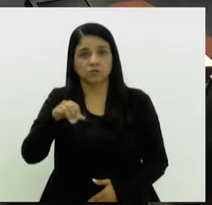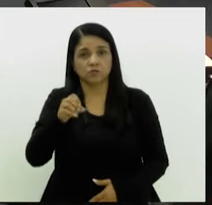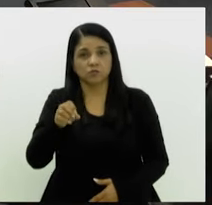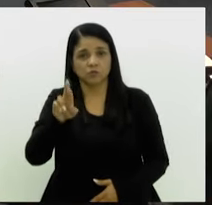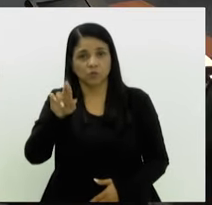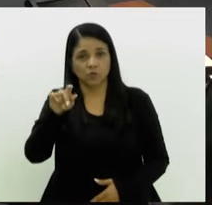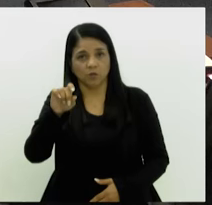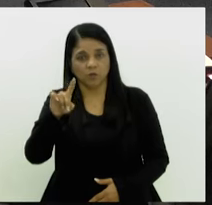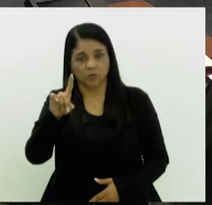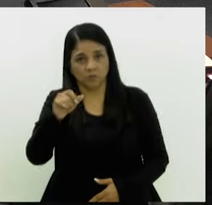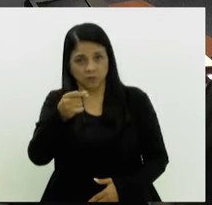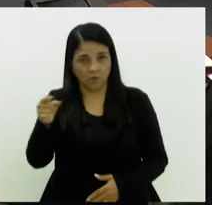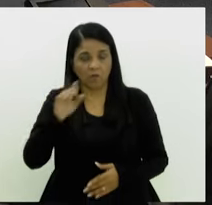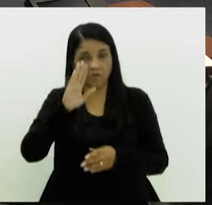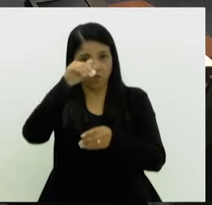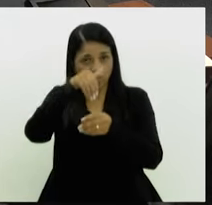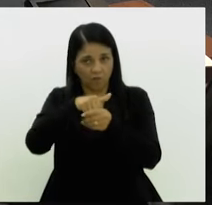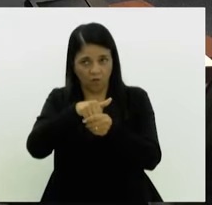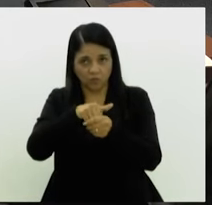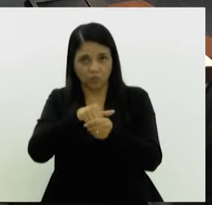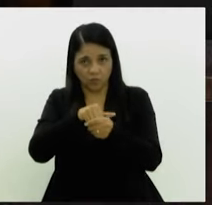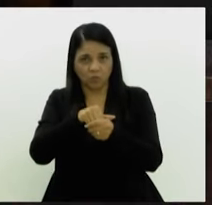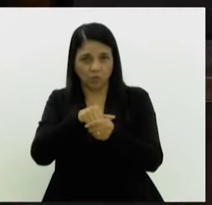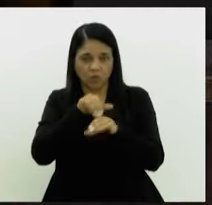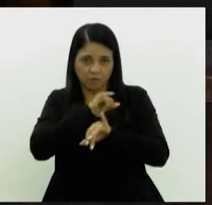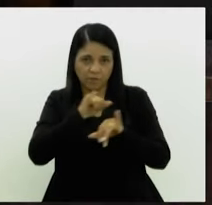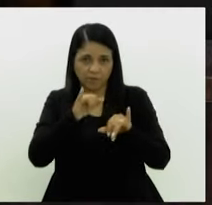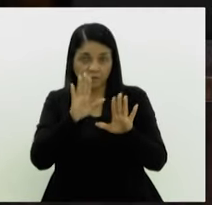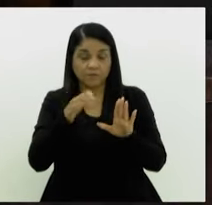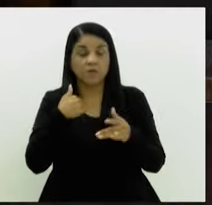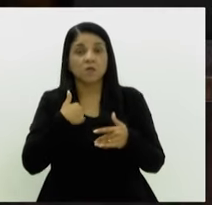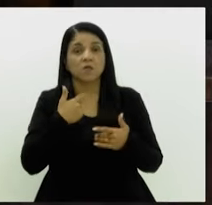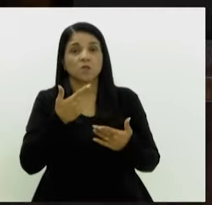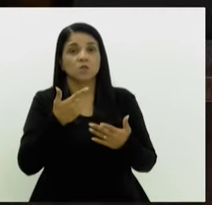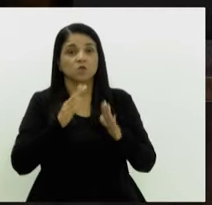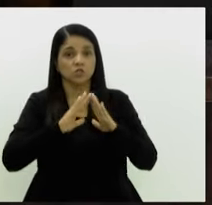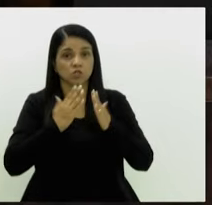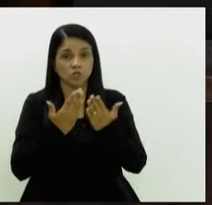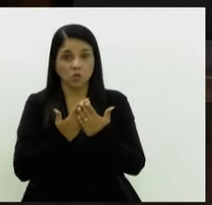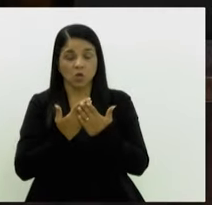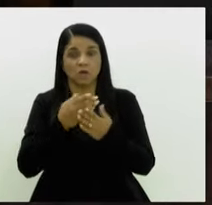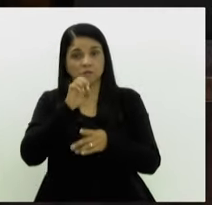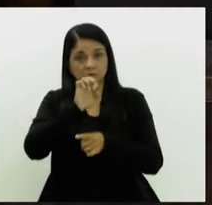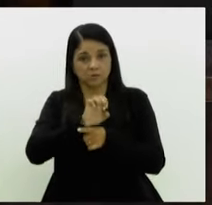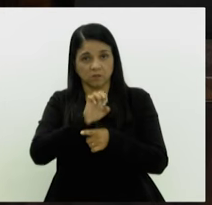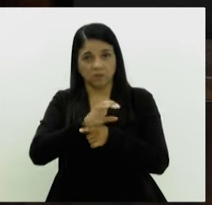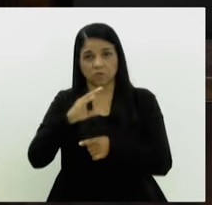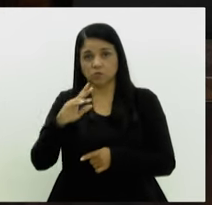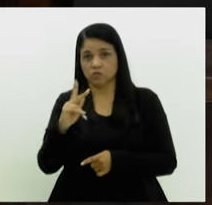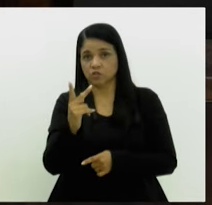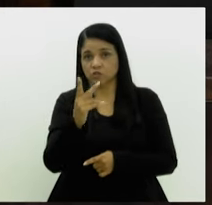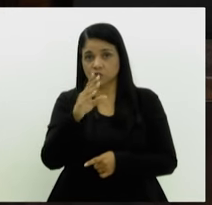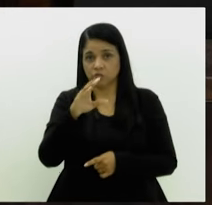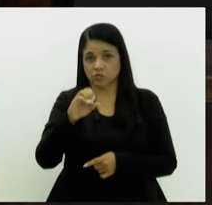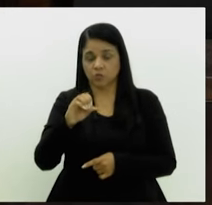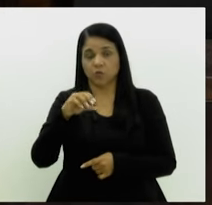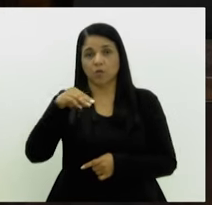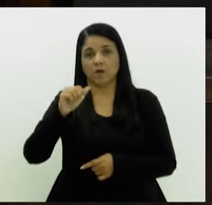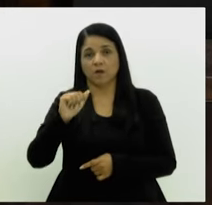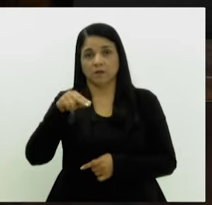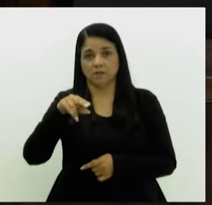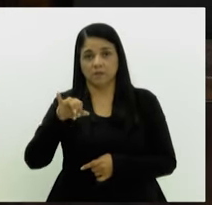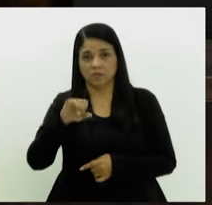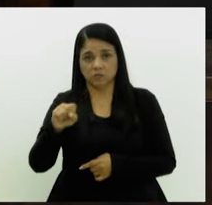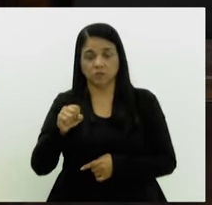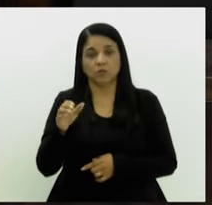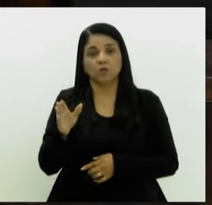Declaração de voto. Vai declarar voto. Que eu estive hoje no Colégio Estadual Chico Anísio, que fica no Andaraí, e